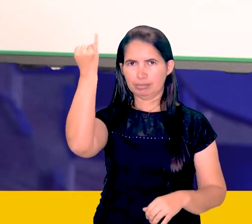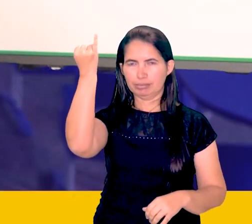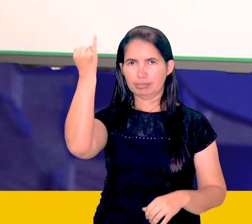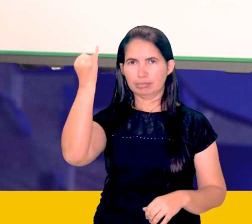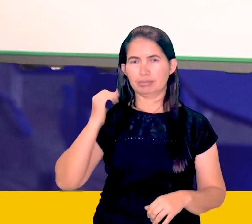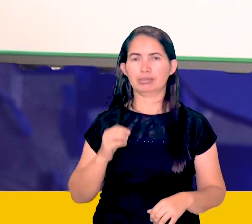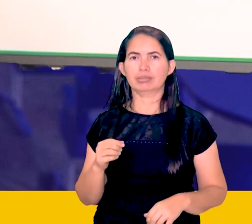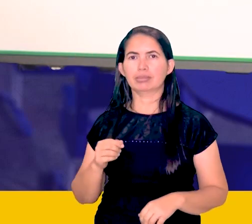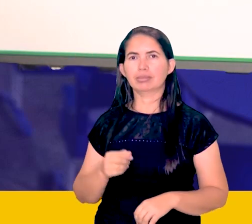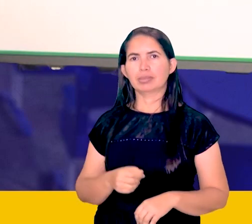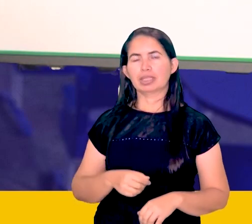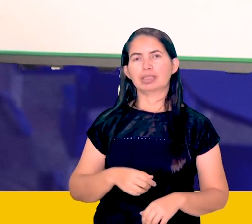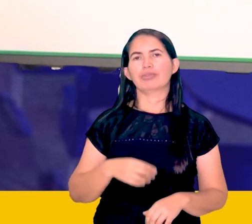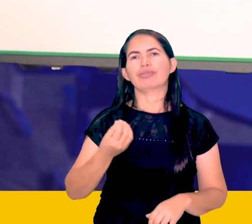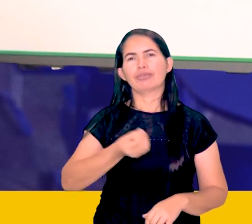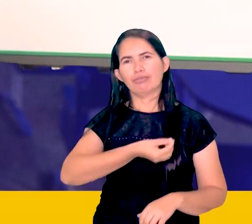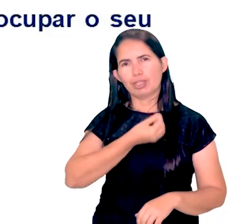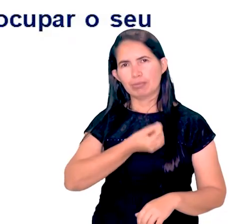uma próxima?